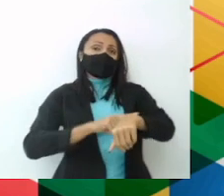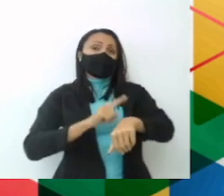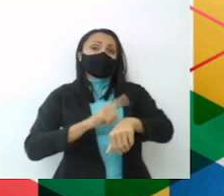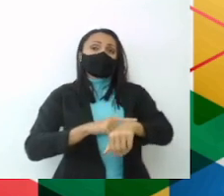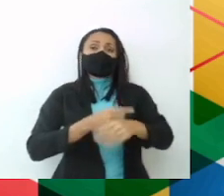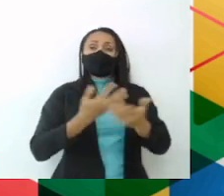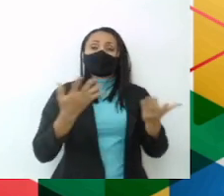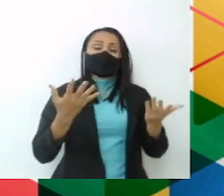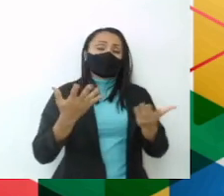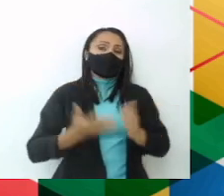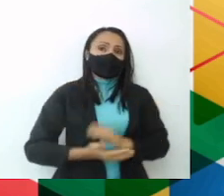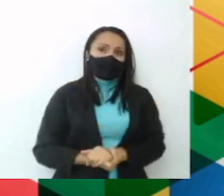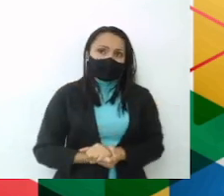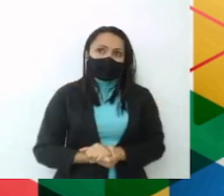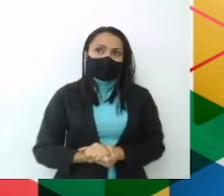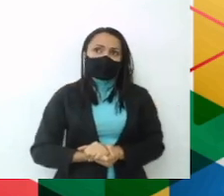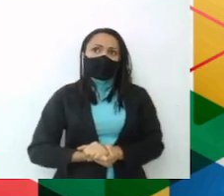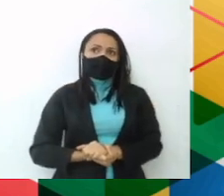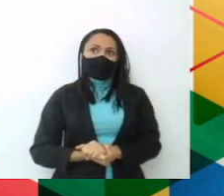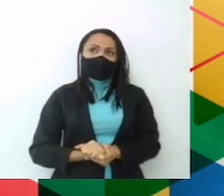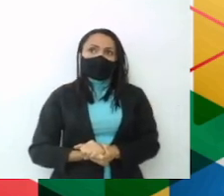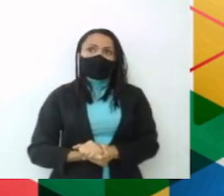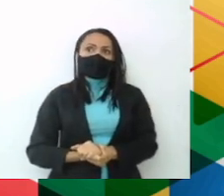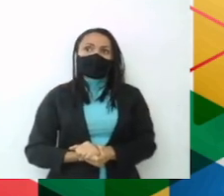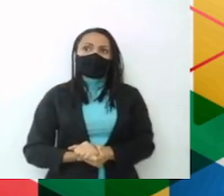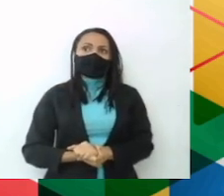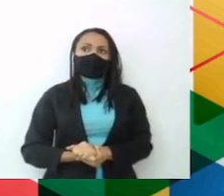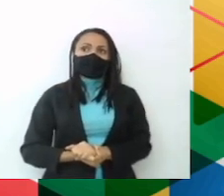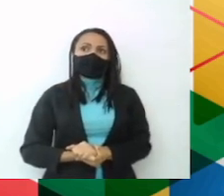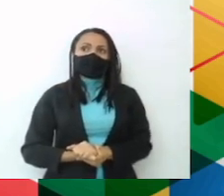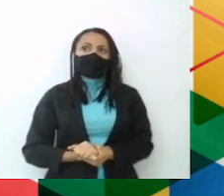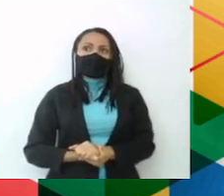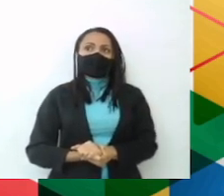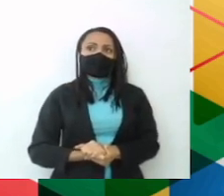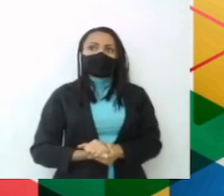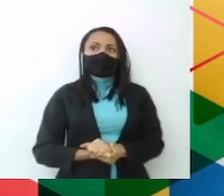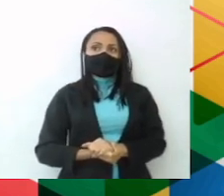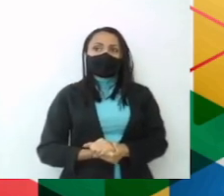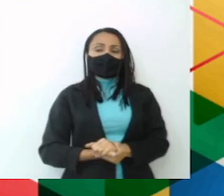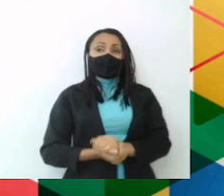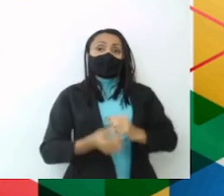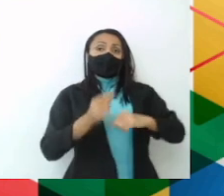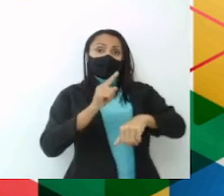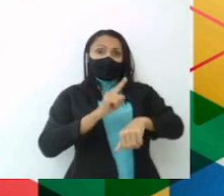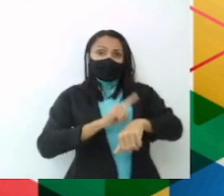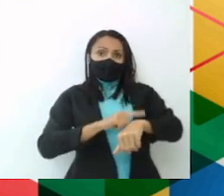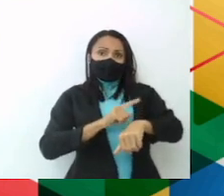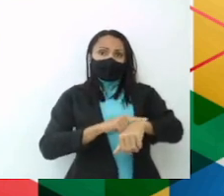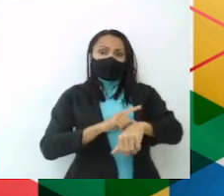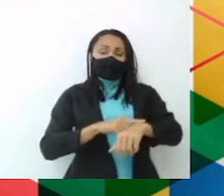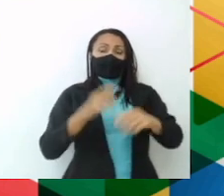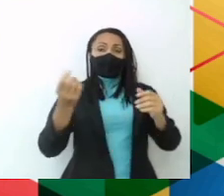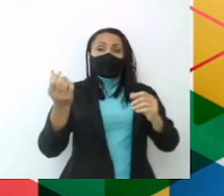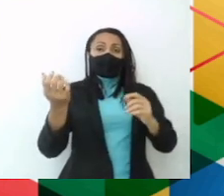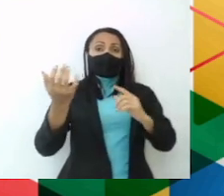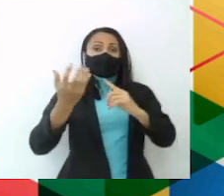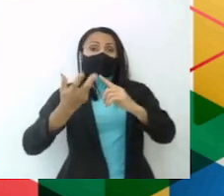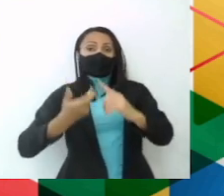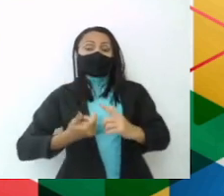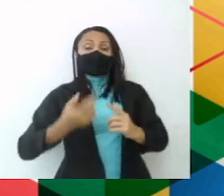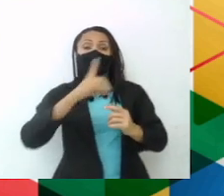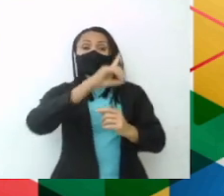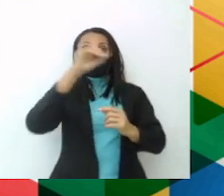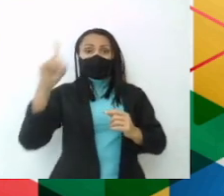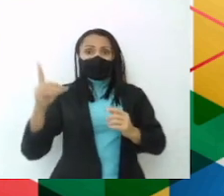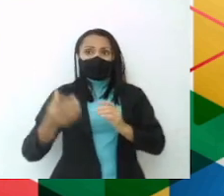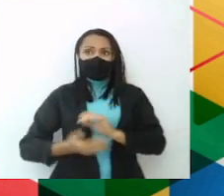as grandezas medidas aí? O tempo que está em hora e a quantidade de dias, né? O tempo em